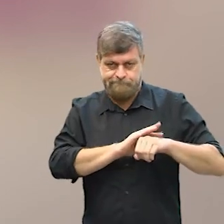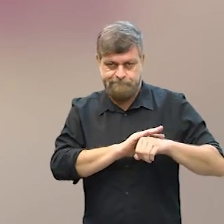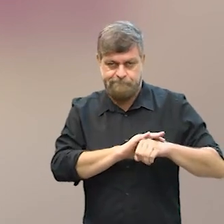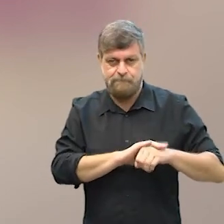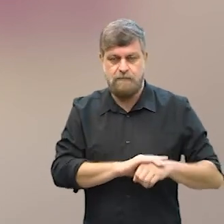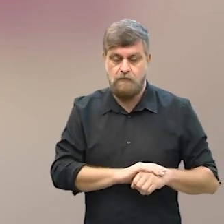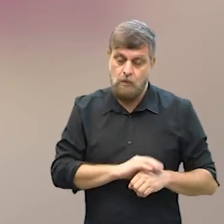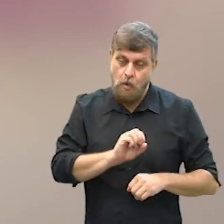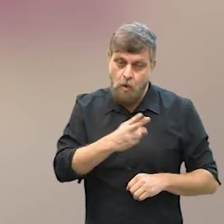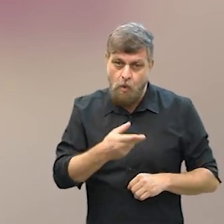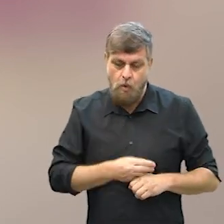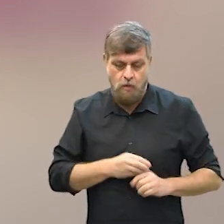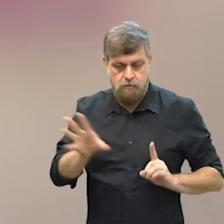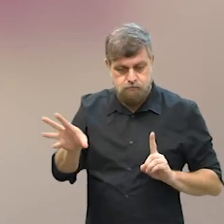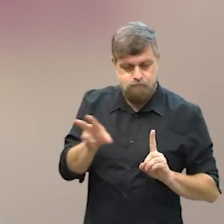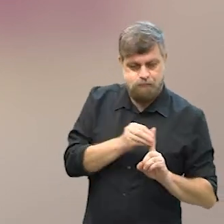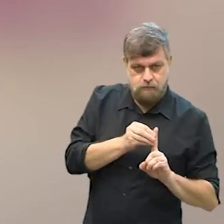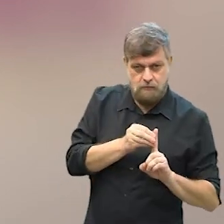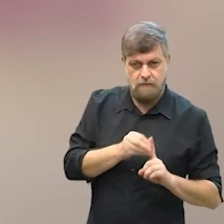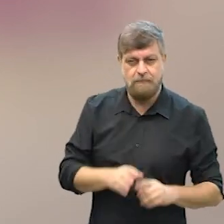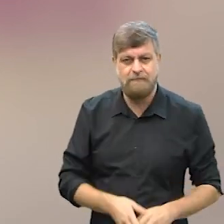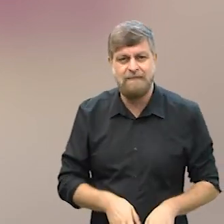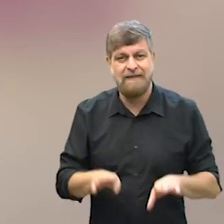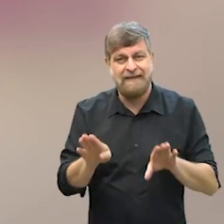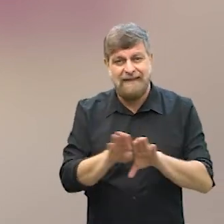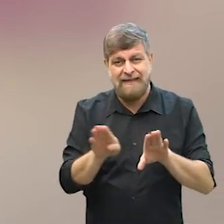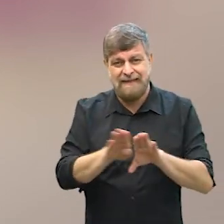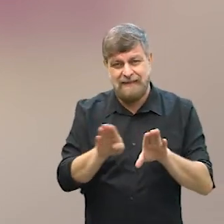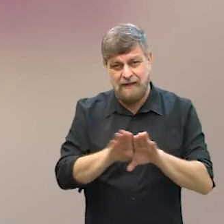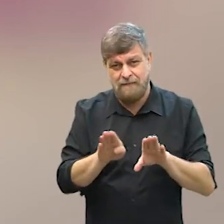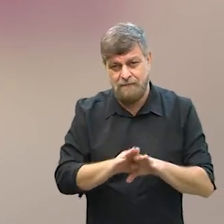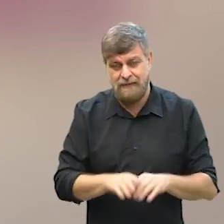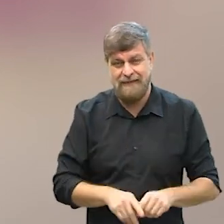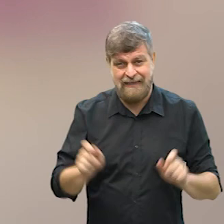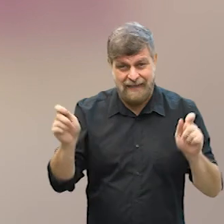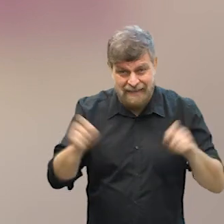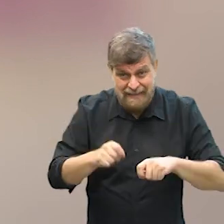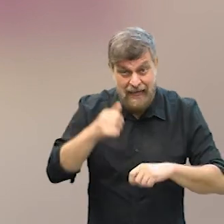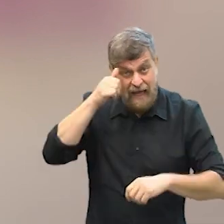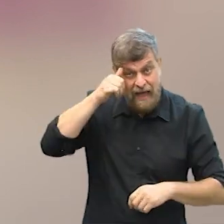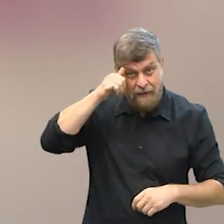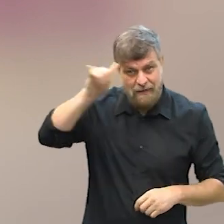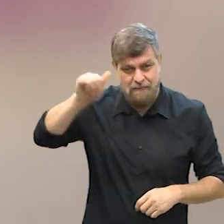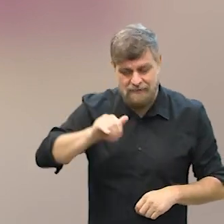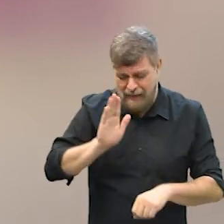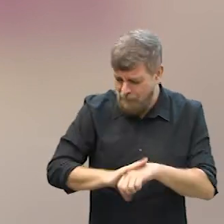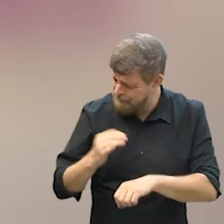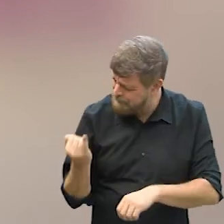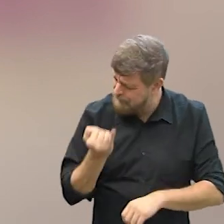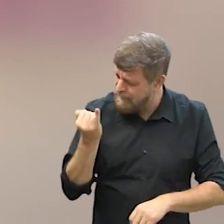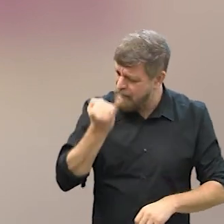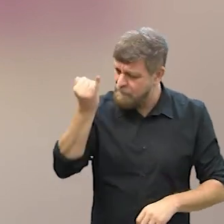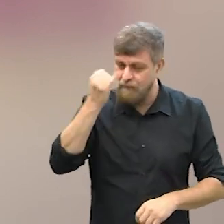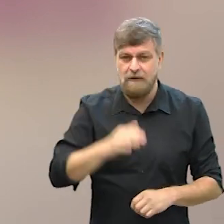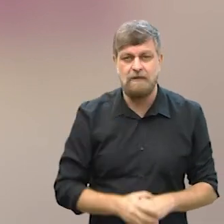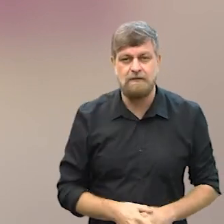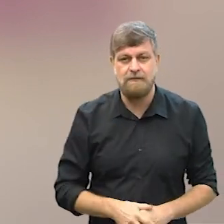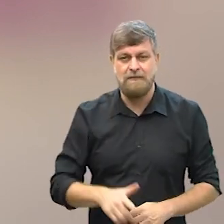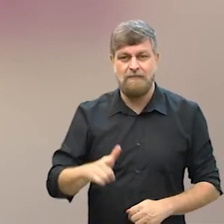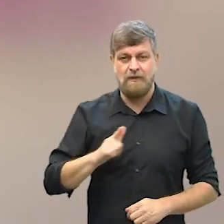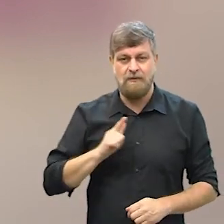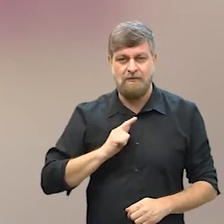outras adquiridas. E, finalmente, talvez a causa evitável mais importante é quando acontece